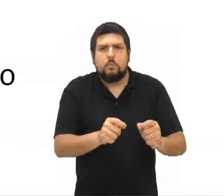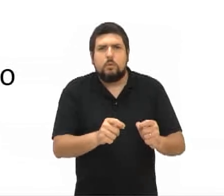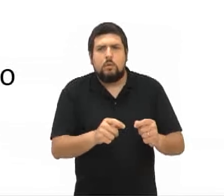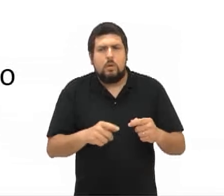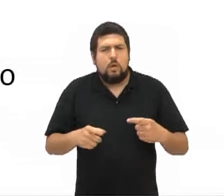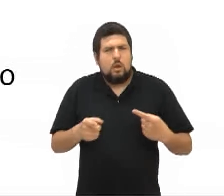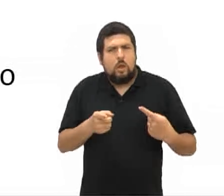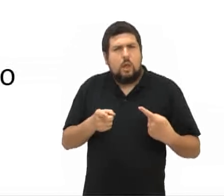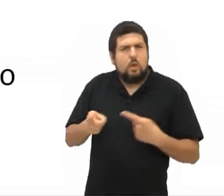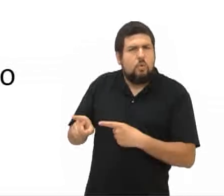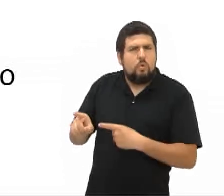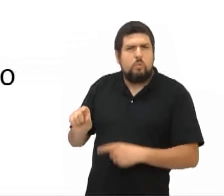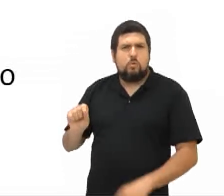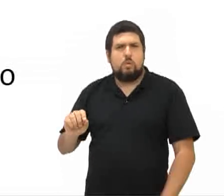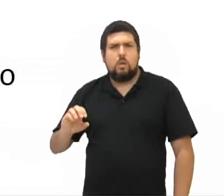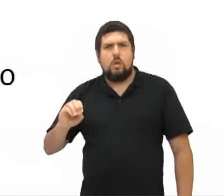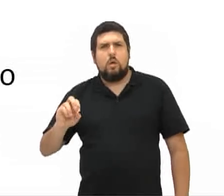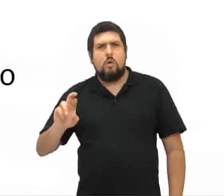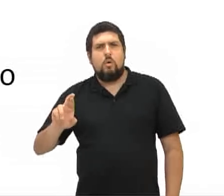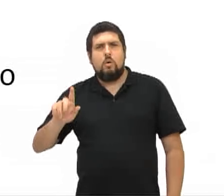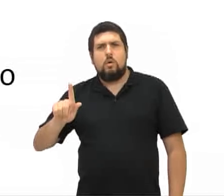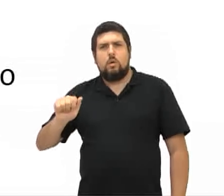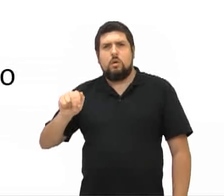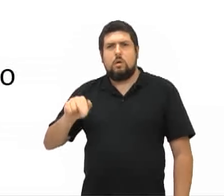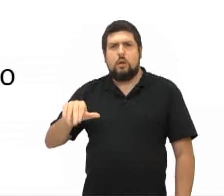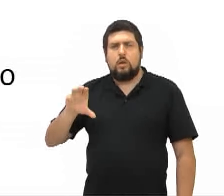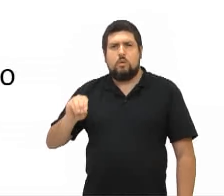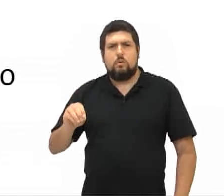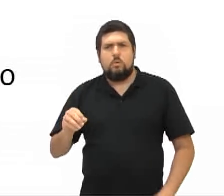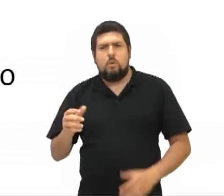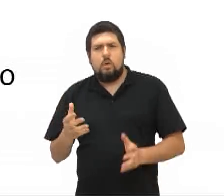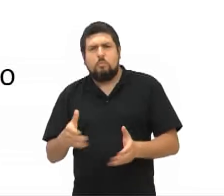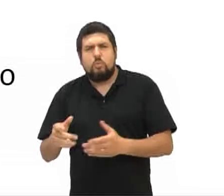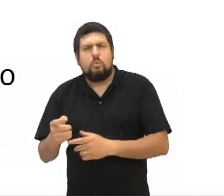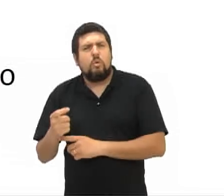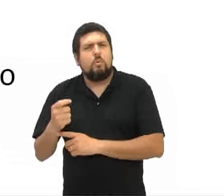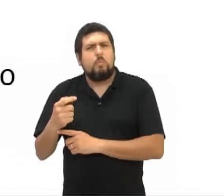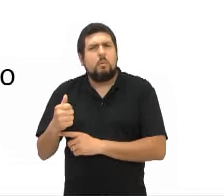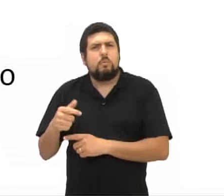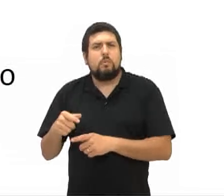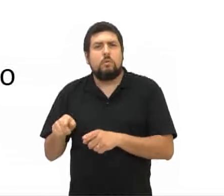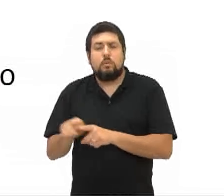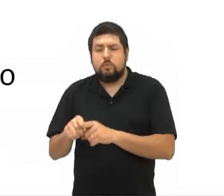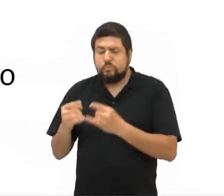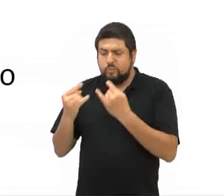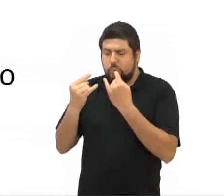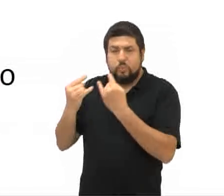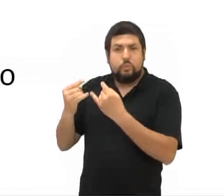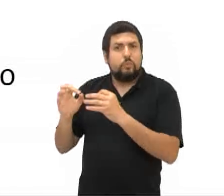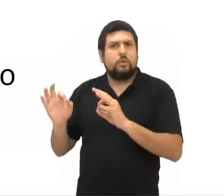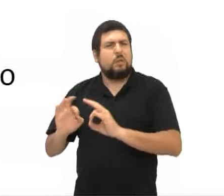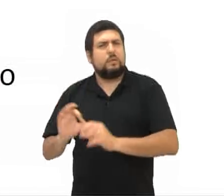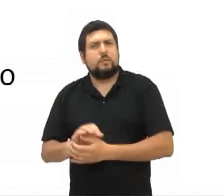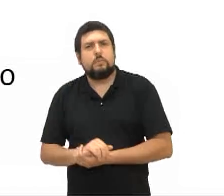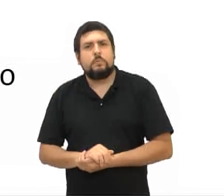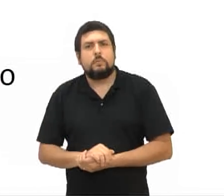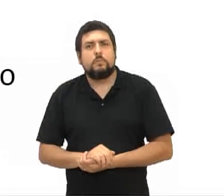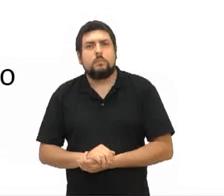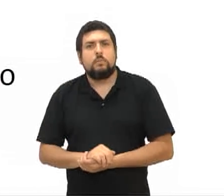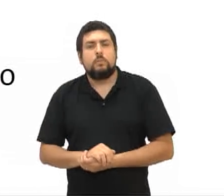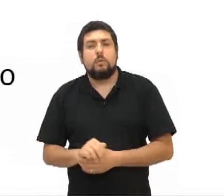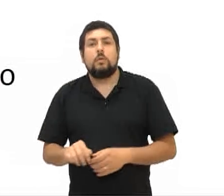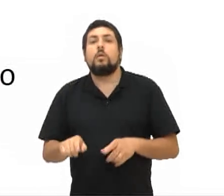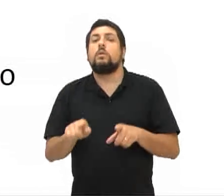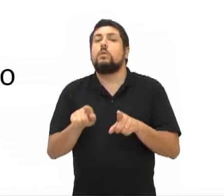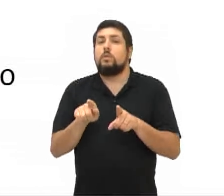de produtos orgânicos, que, segundo ele, produzem pouco e têm um aspecto não muito atrativo ao consumidor. Alega também que,